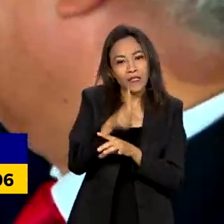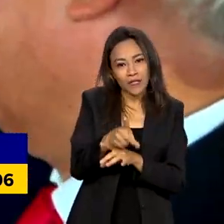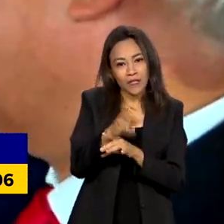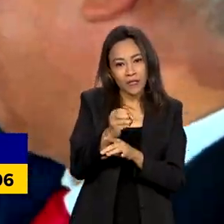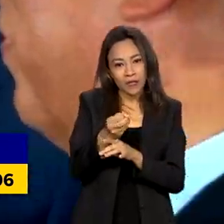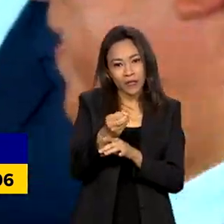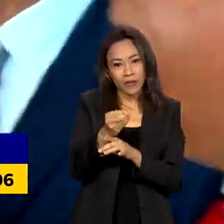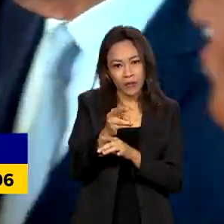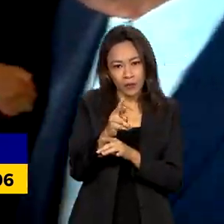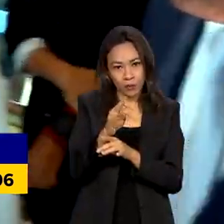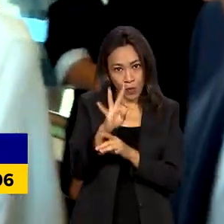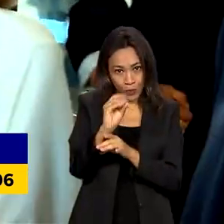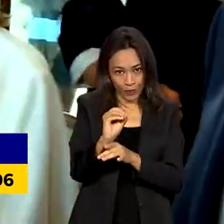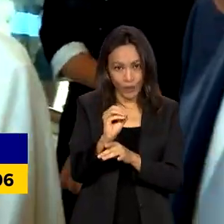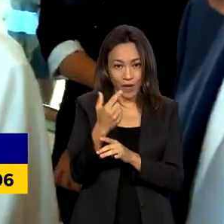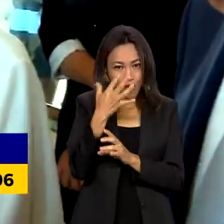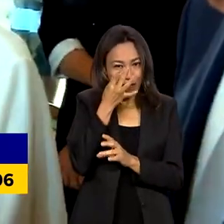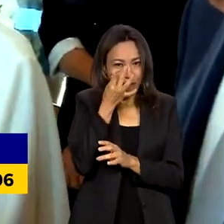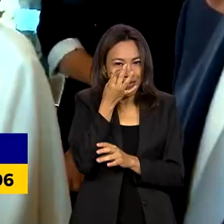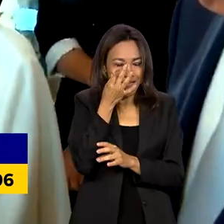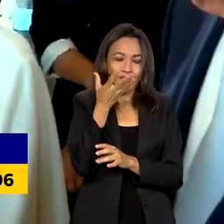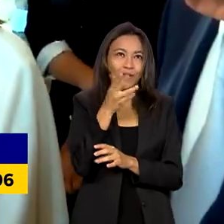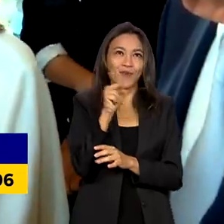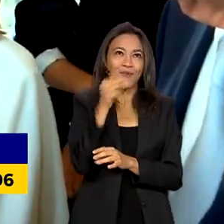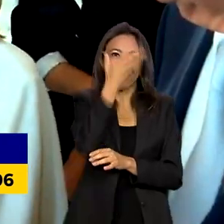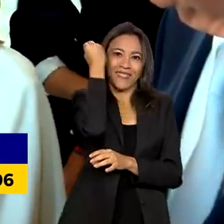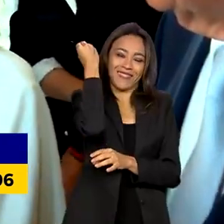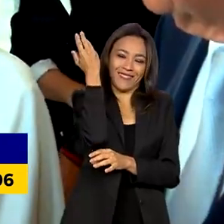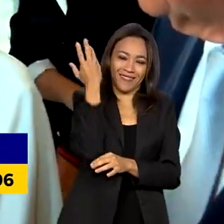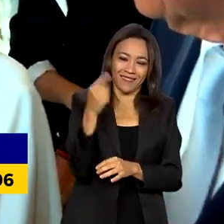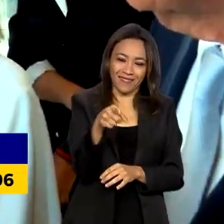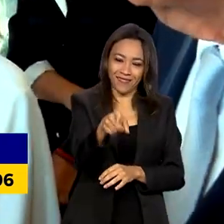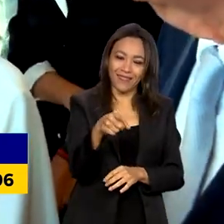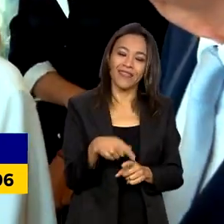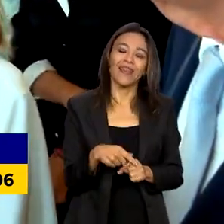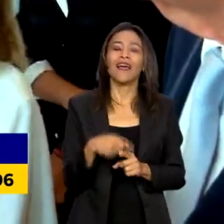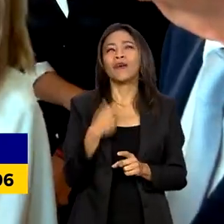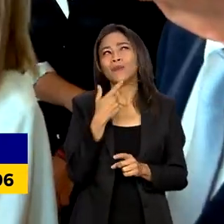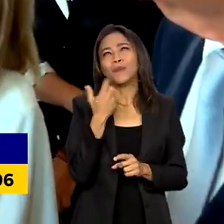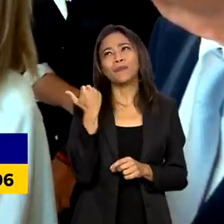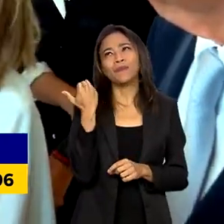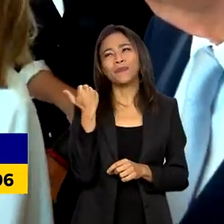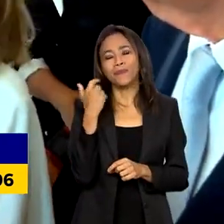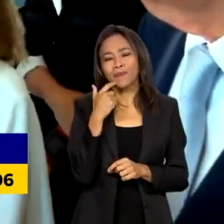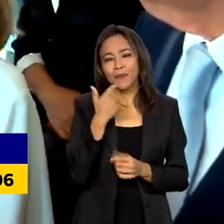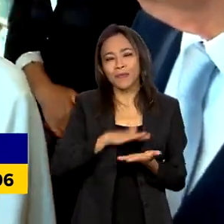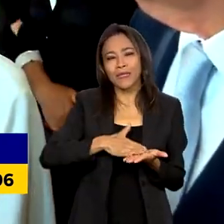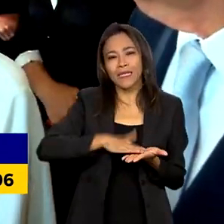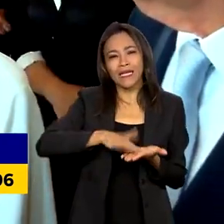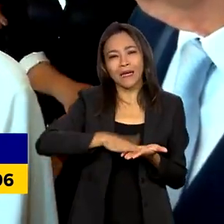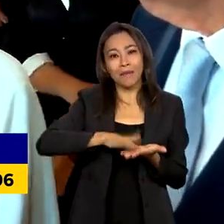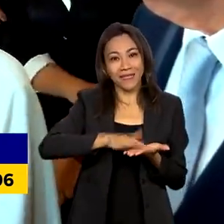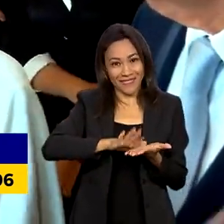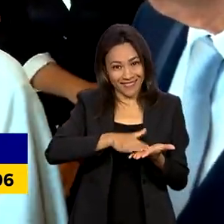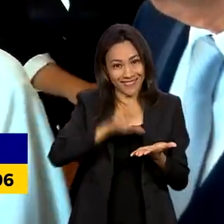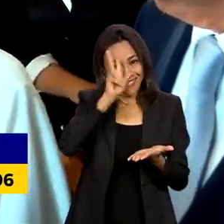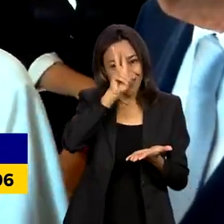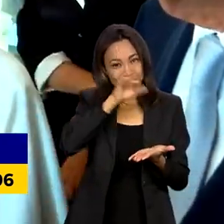inesquecível. Você tem muitas lembranças. Posso trazer uma recente, que está um samba, Chico. Que tá um samba.